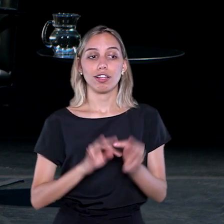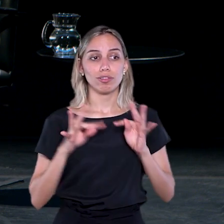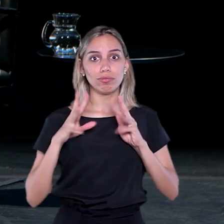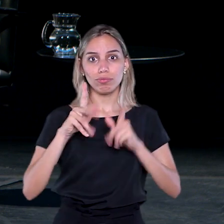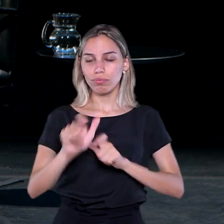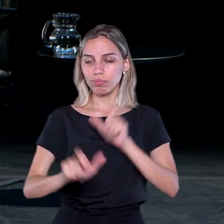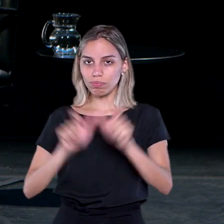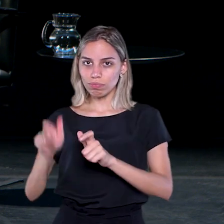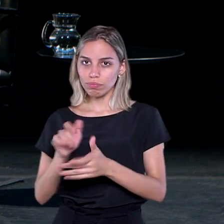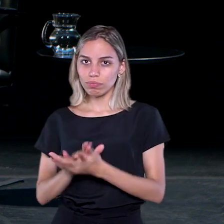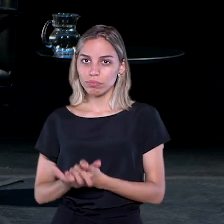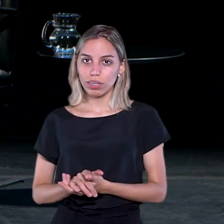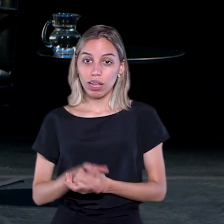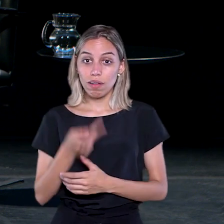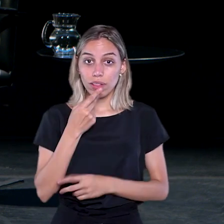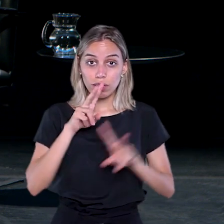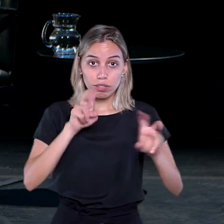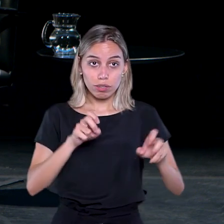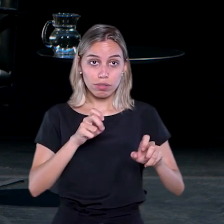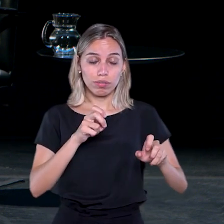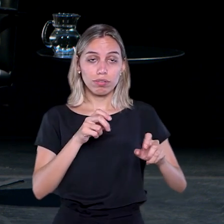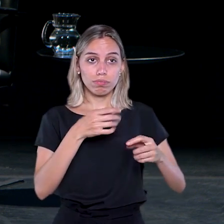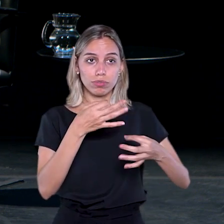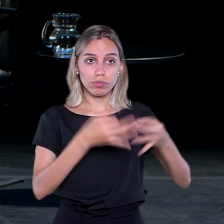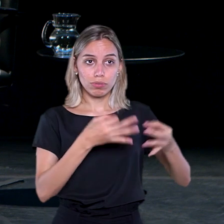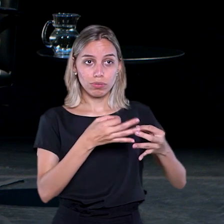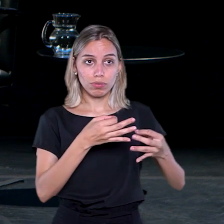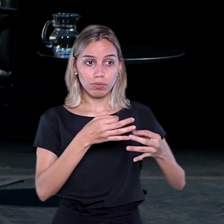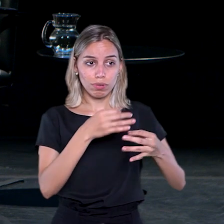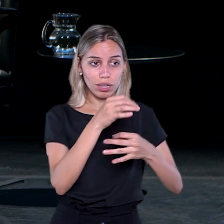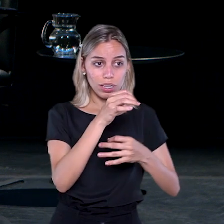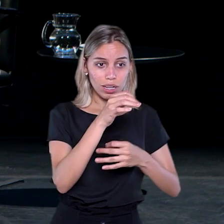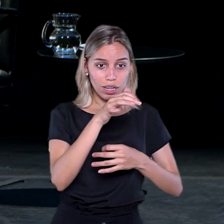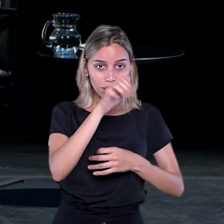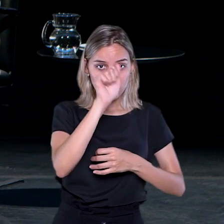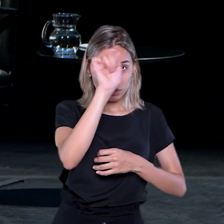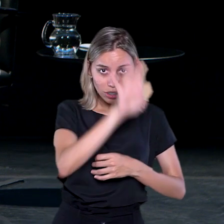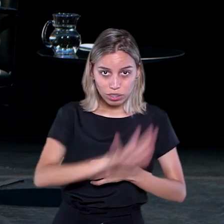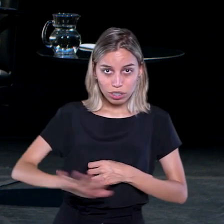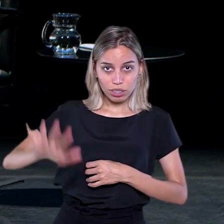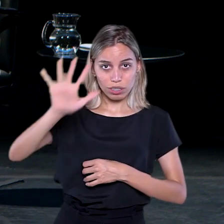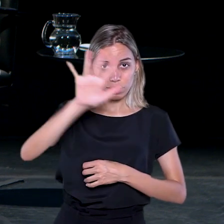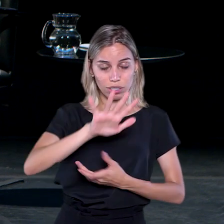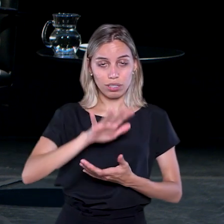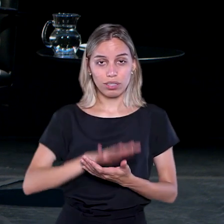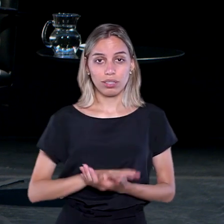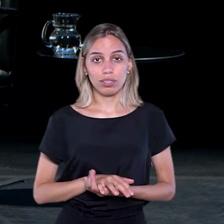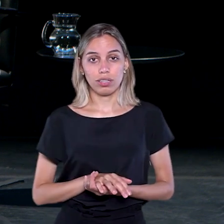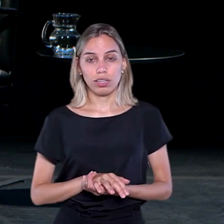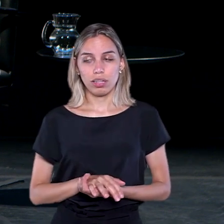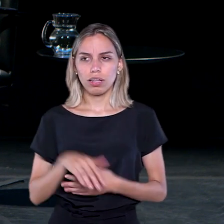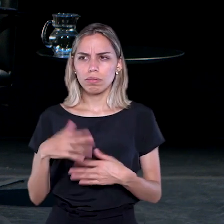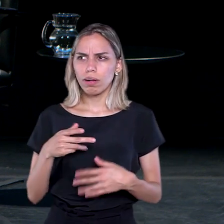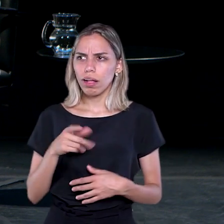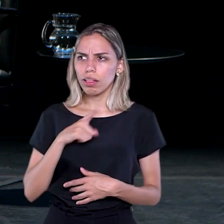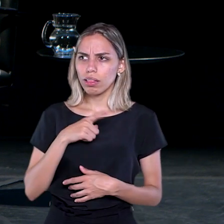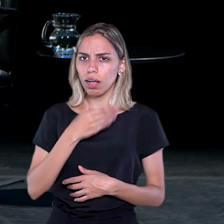como a branquitude quer impor que sejamos. Sabe? Esse é o recado que a gente passa com essa